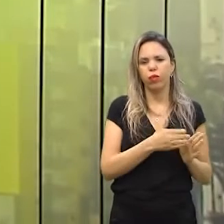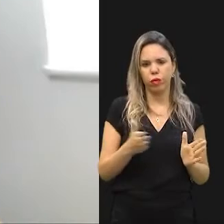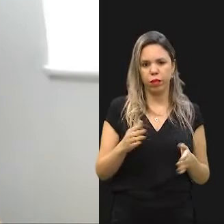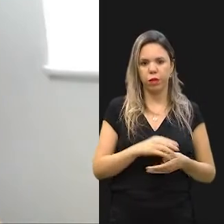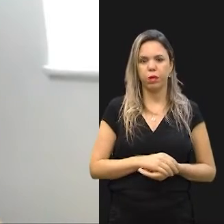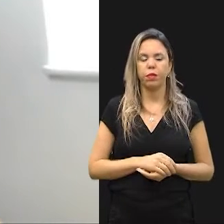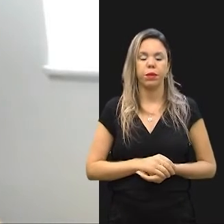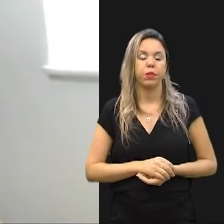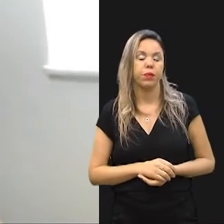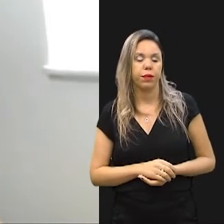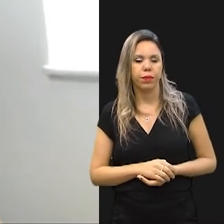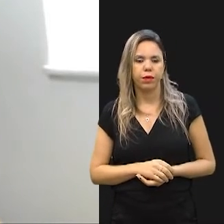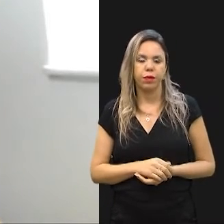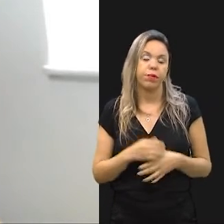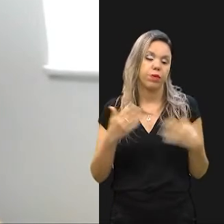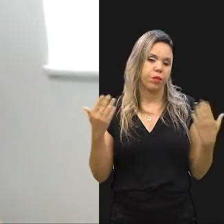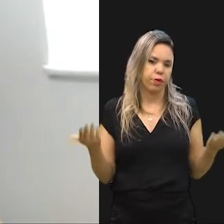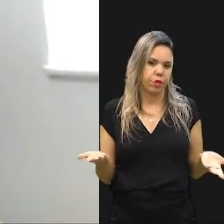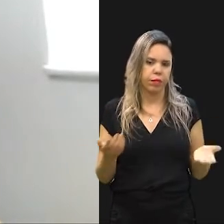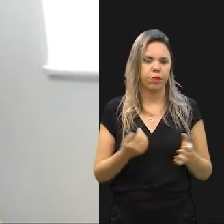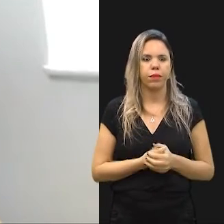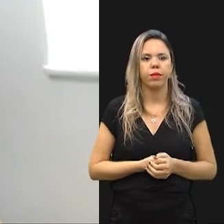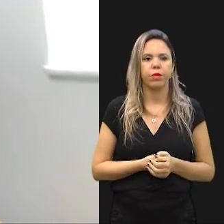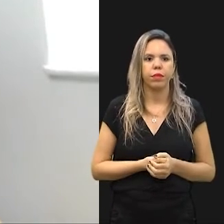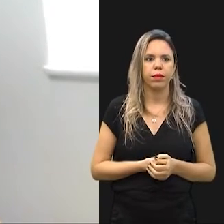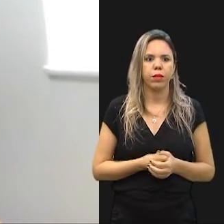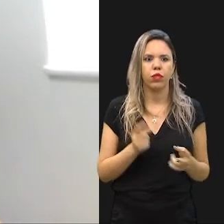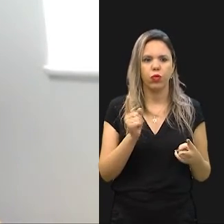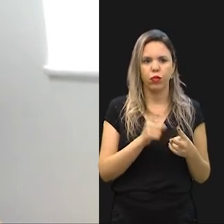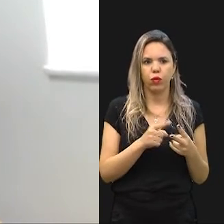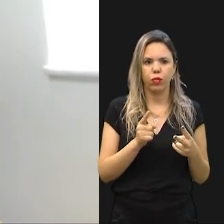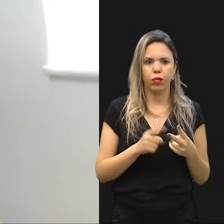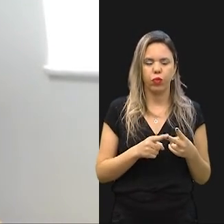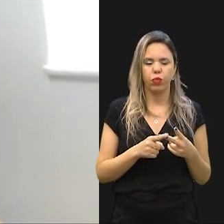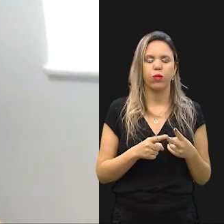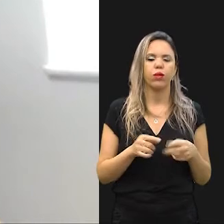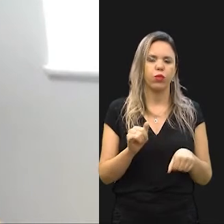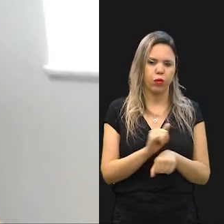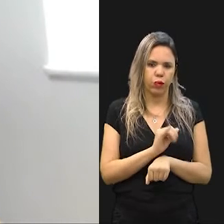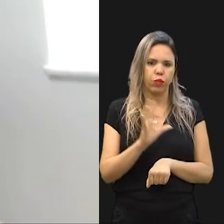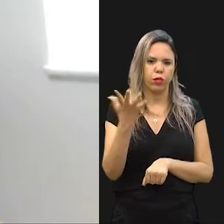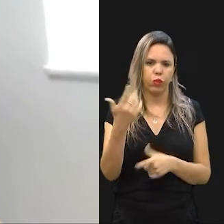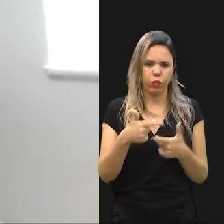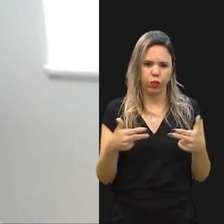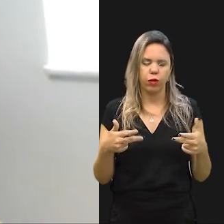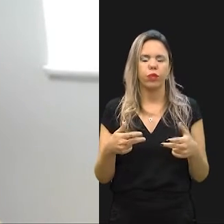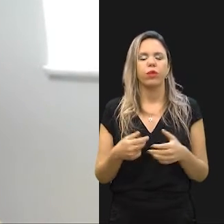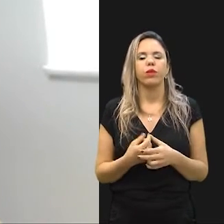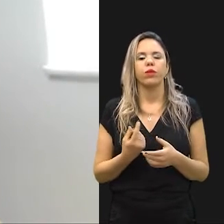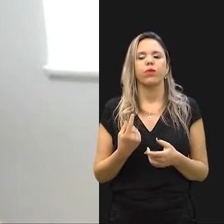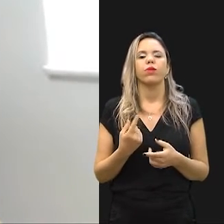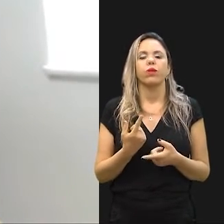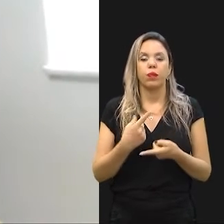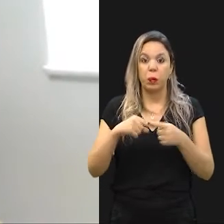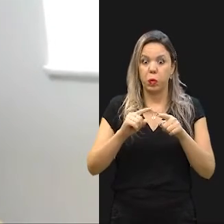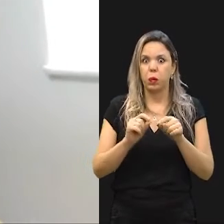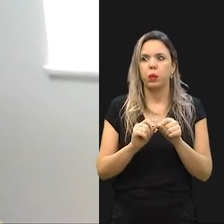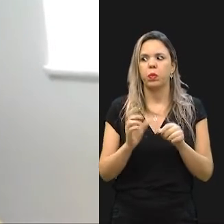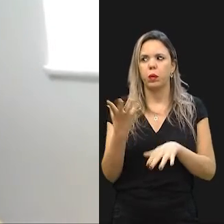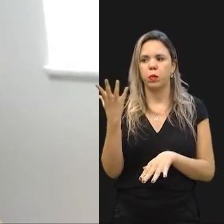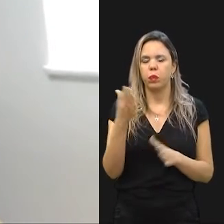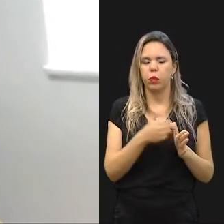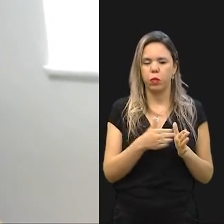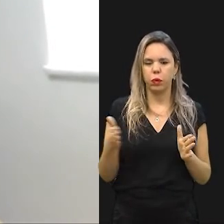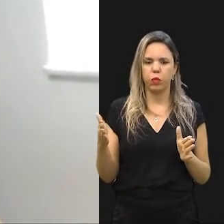Bruno? Então, dois mecanismos aí importantes, né? Dois fenômenos, aliás.